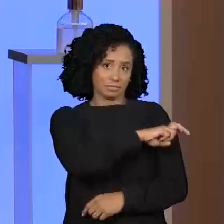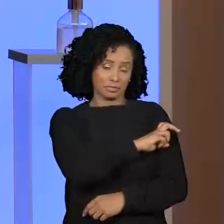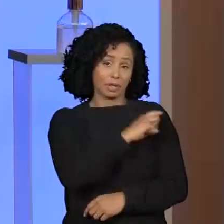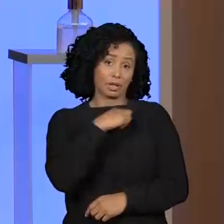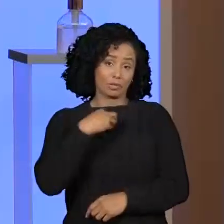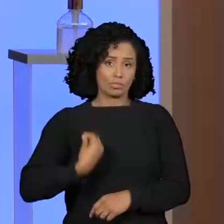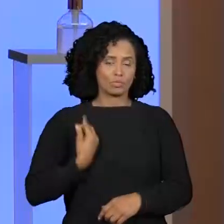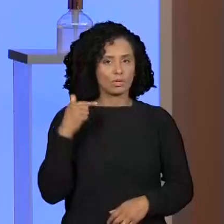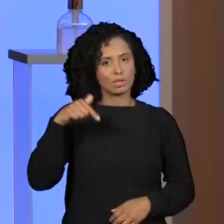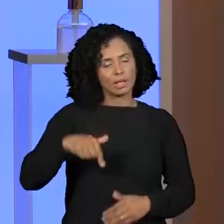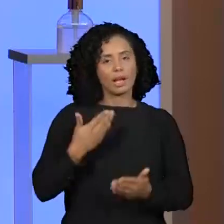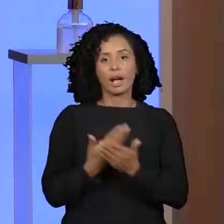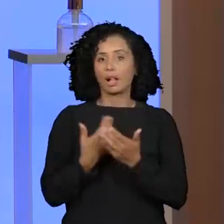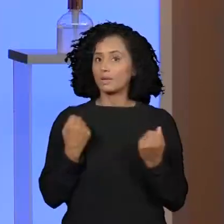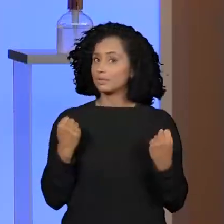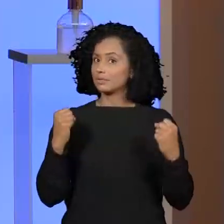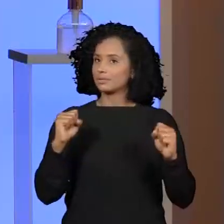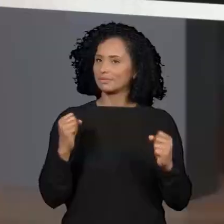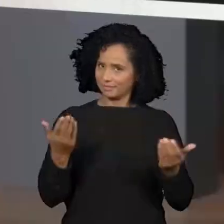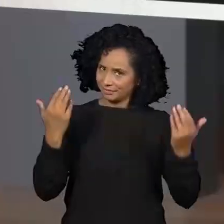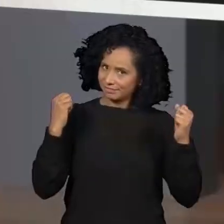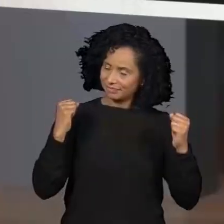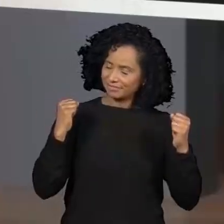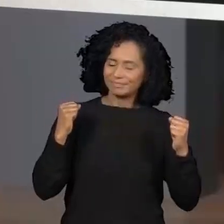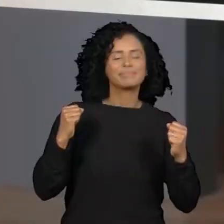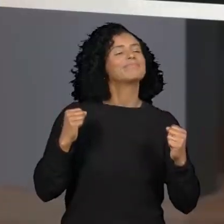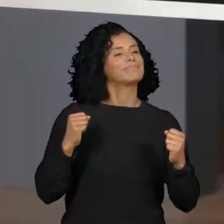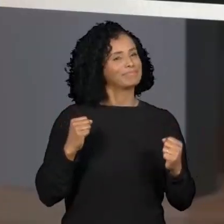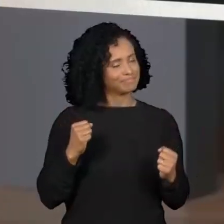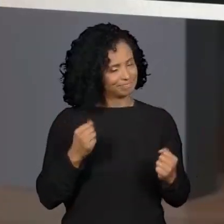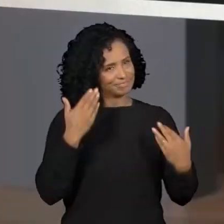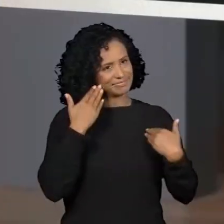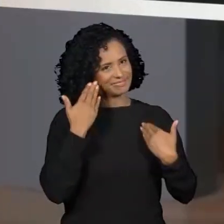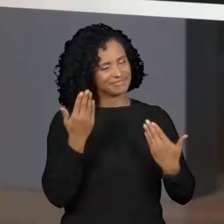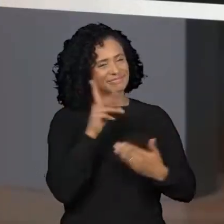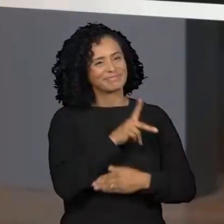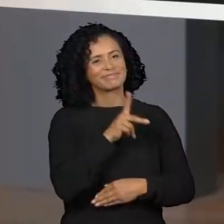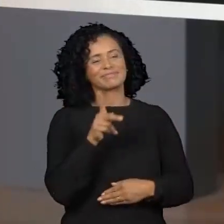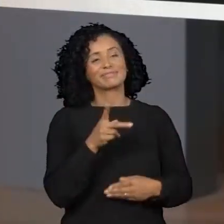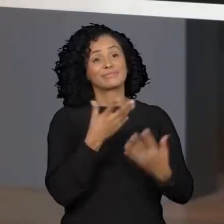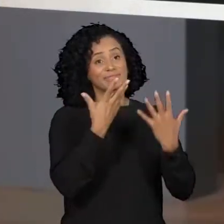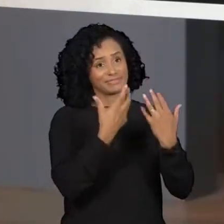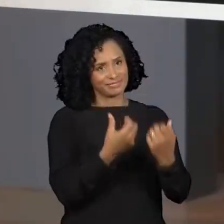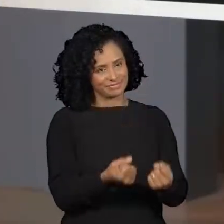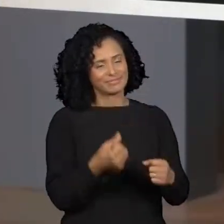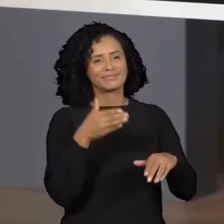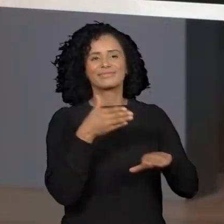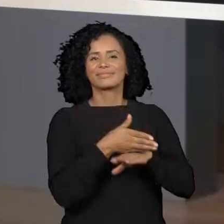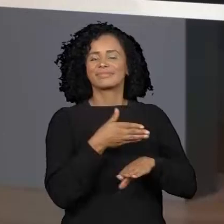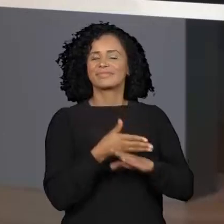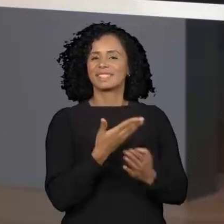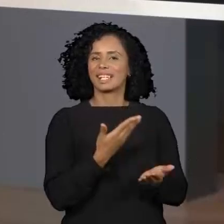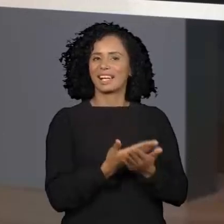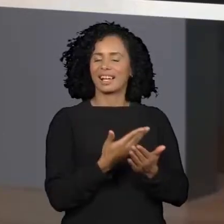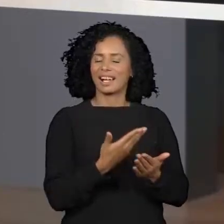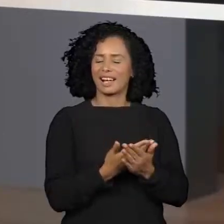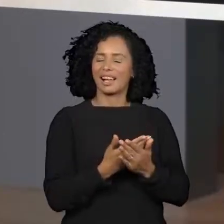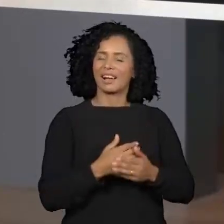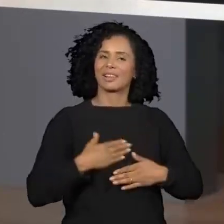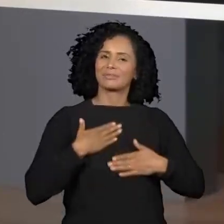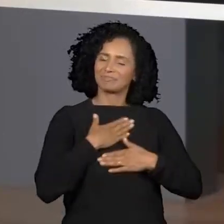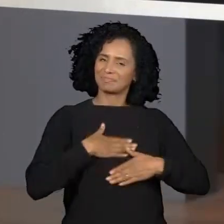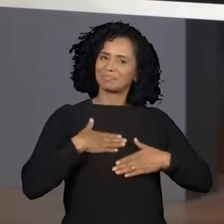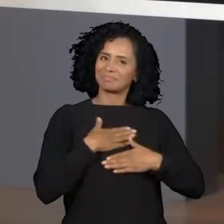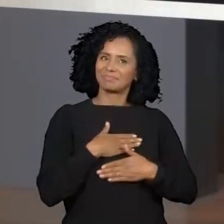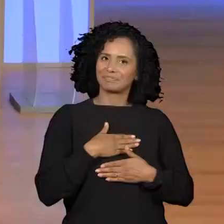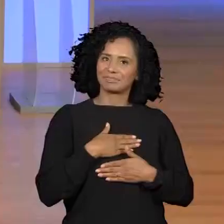Educação Física. Vamos lá, professora? Bora lá. Muito obrigada, professor, por aceitar o convite para participar dessa aula junto conosco.